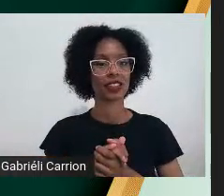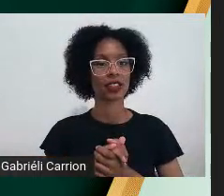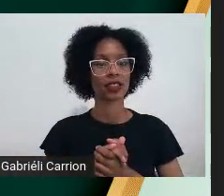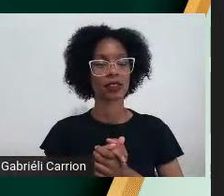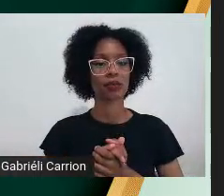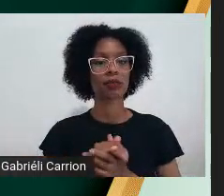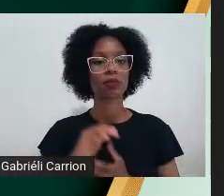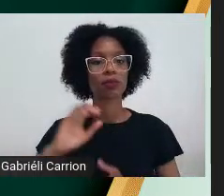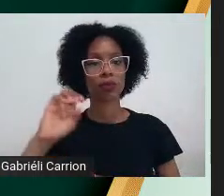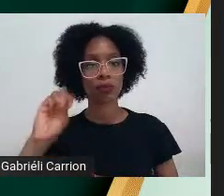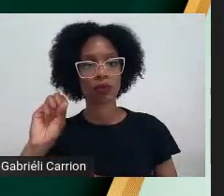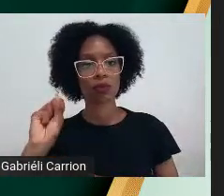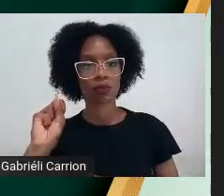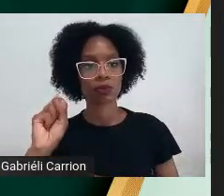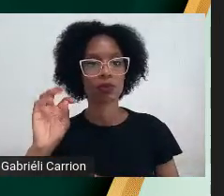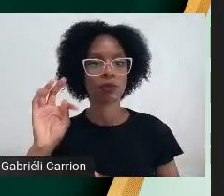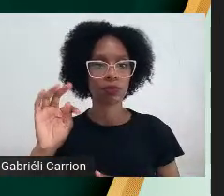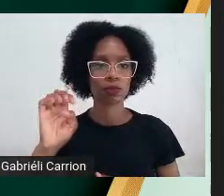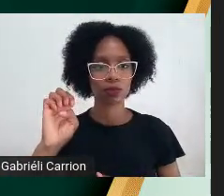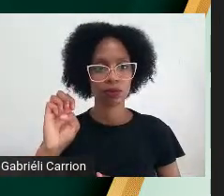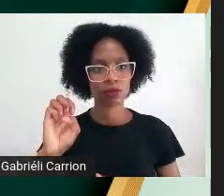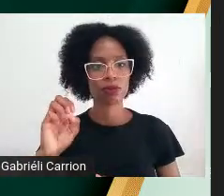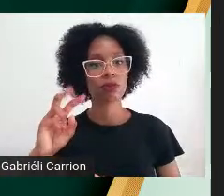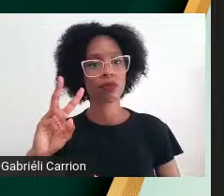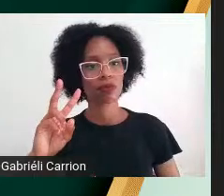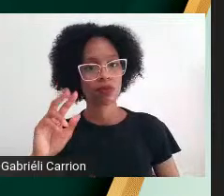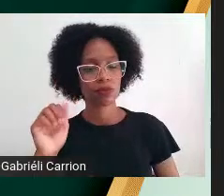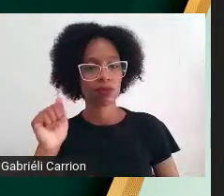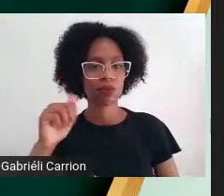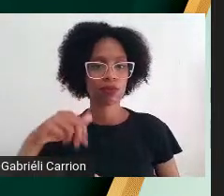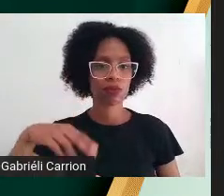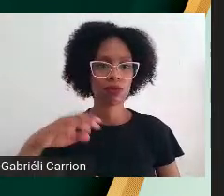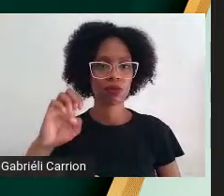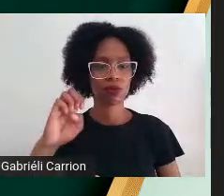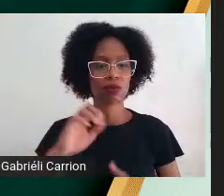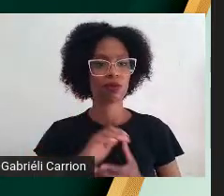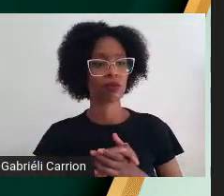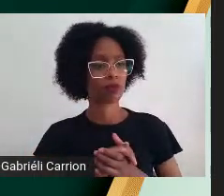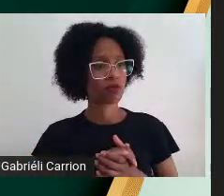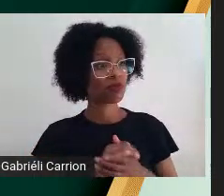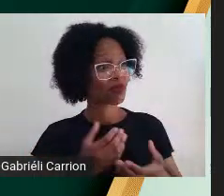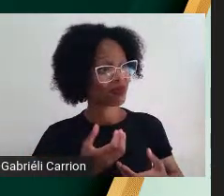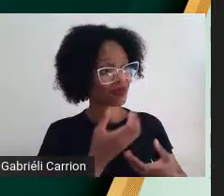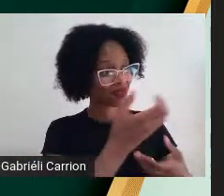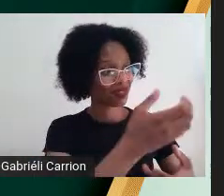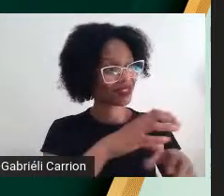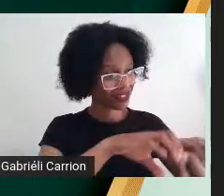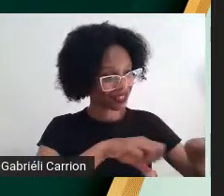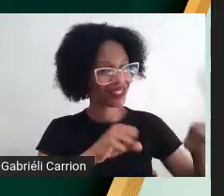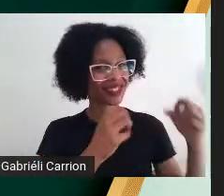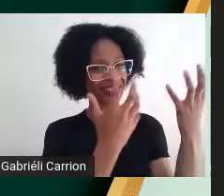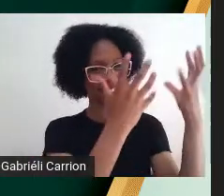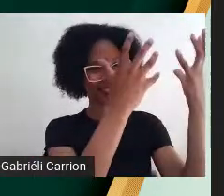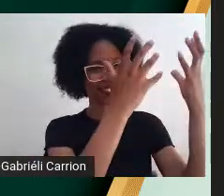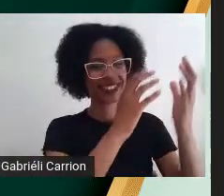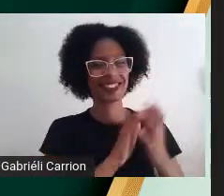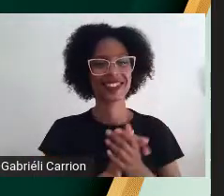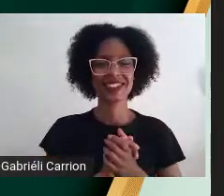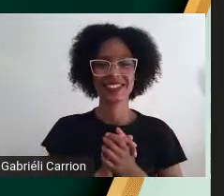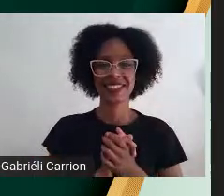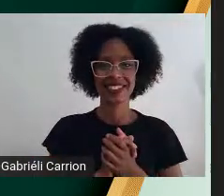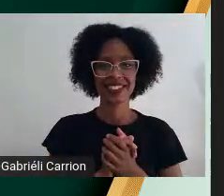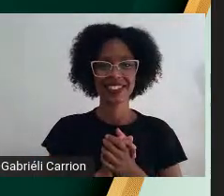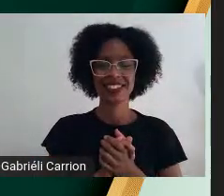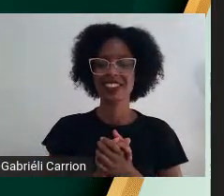Stephanie Rigo Correa. Stephanie Rigo Correa, confiro-te o grau. Parabéns. Eu